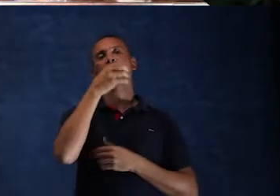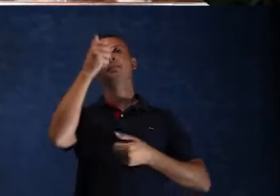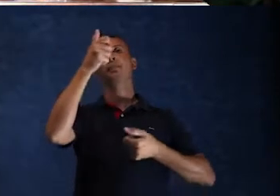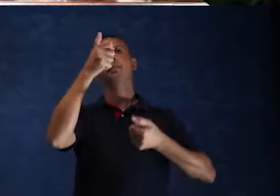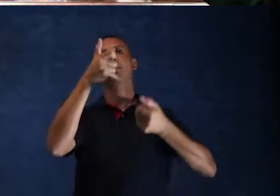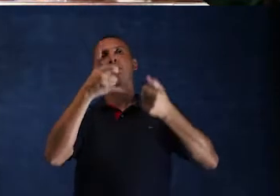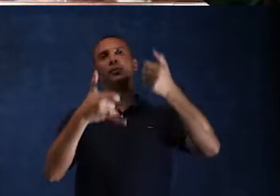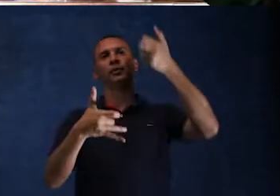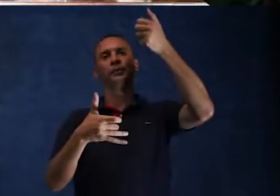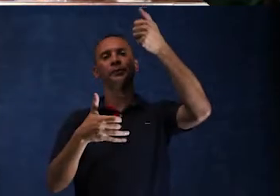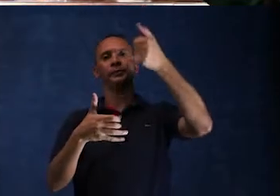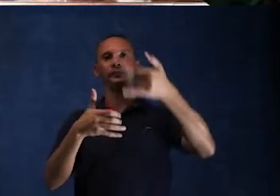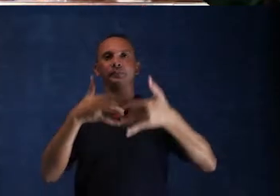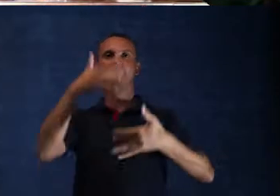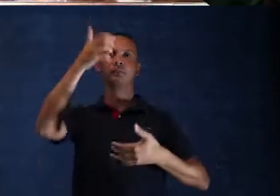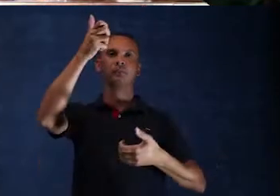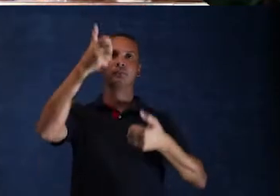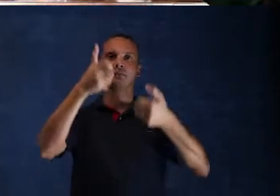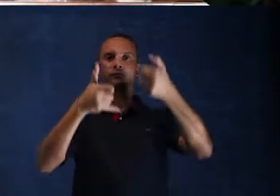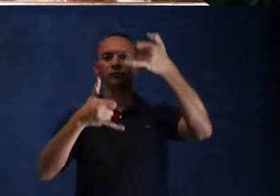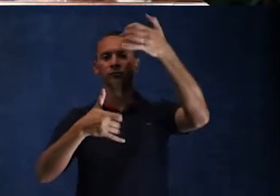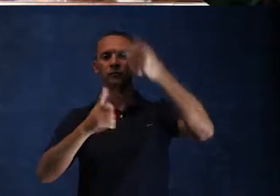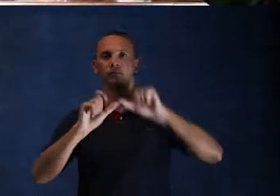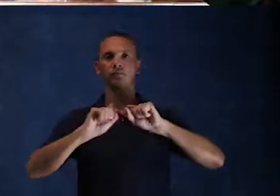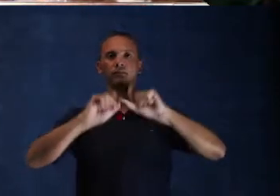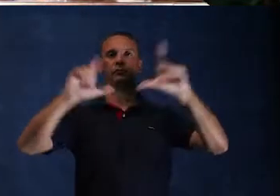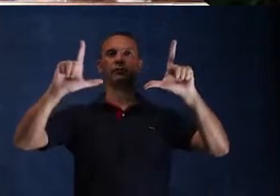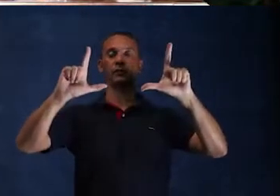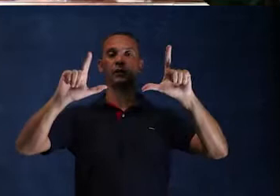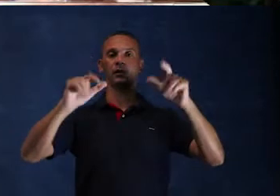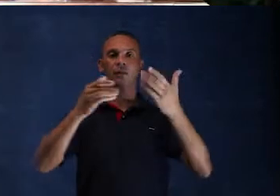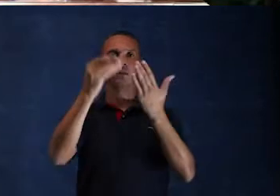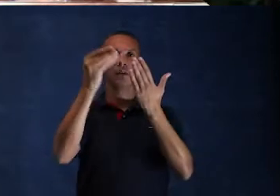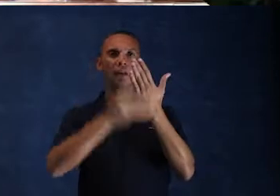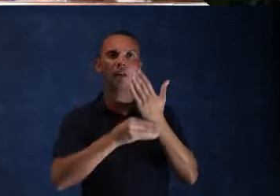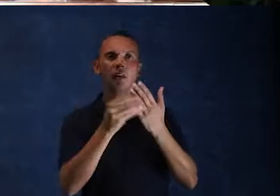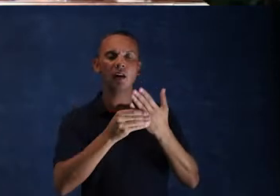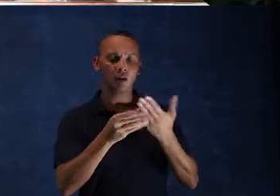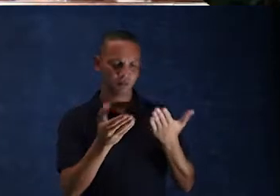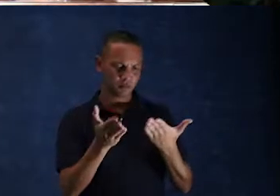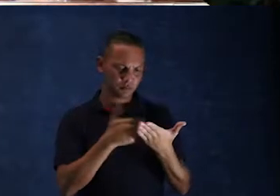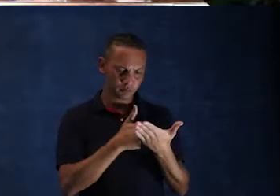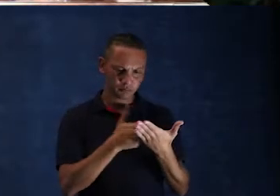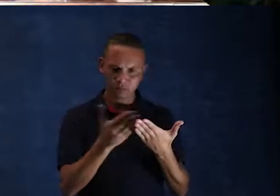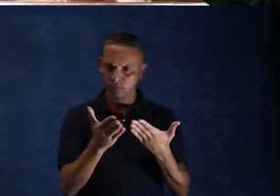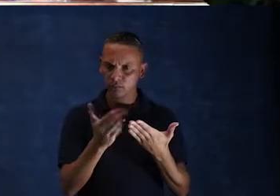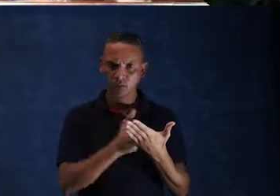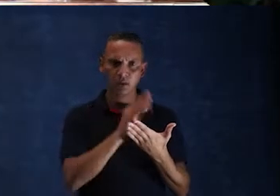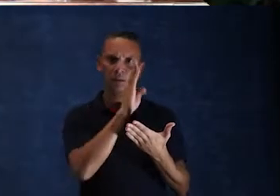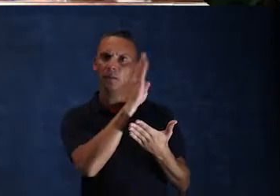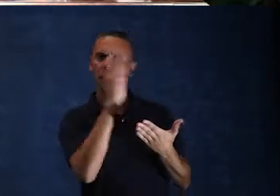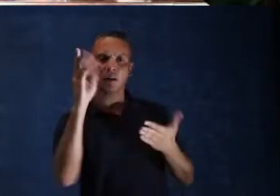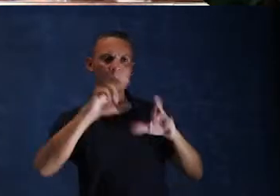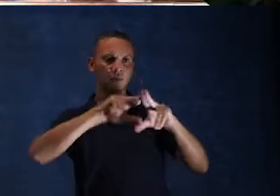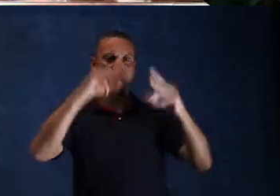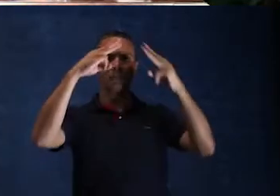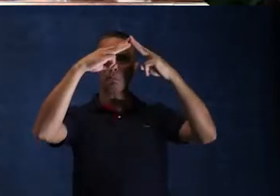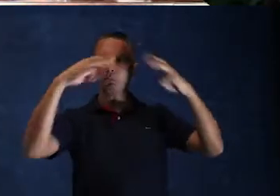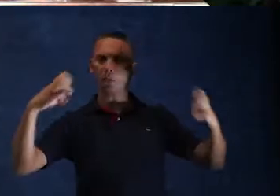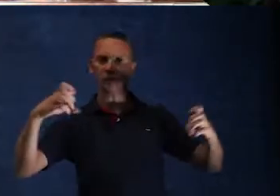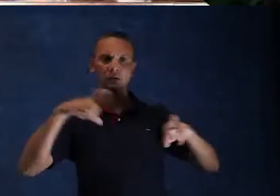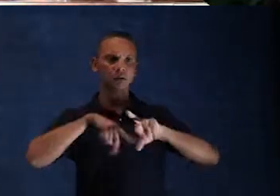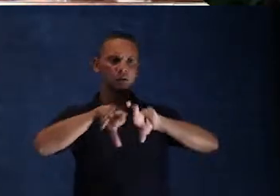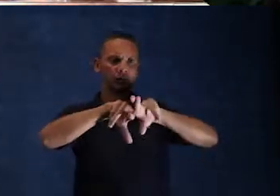de uma redescoberta das imagens, fragmentos de coleções, catálogos, acervos, bibliotecas, museus